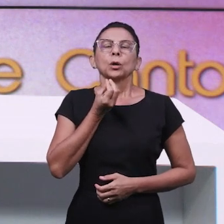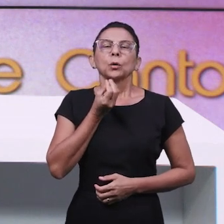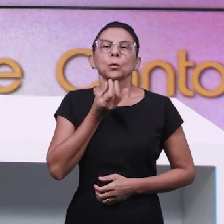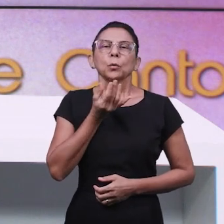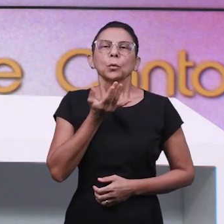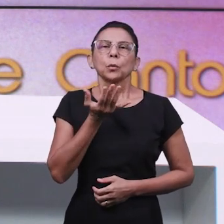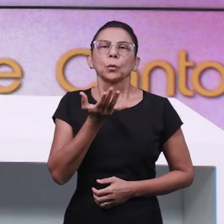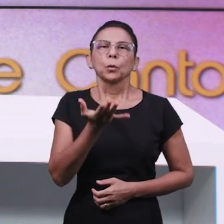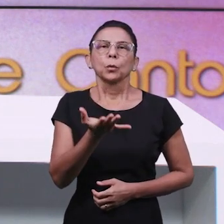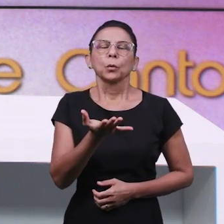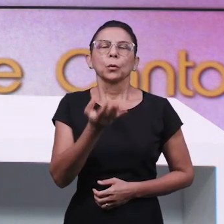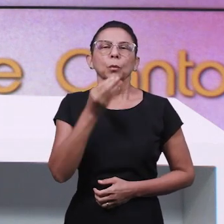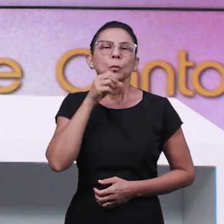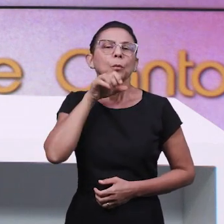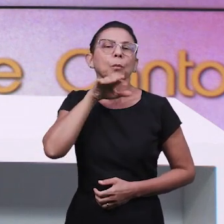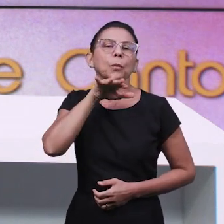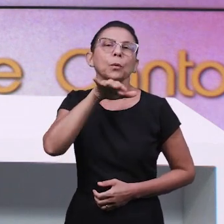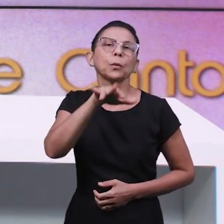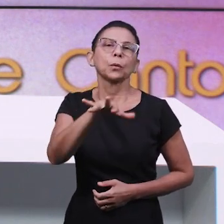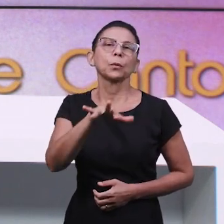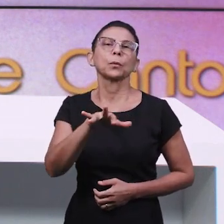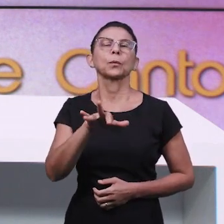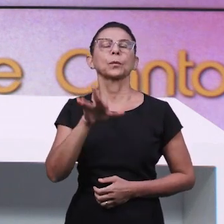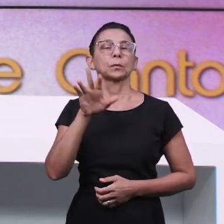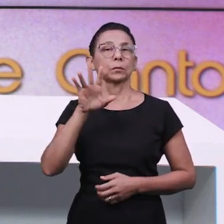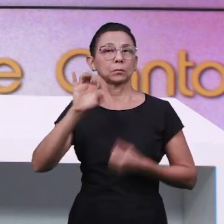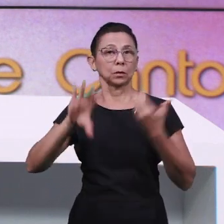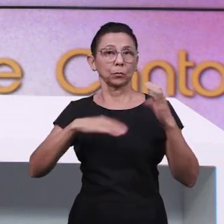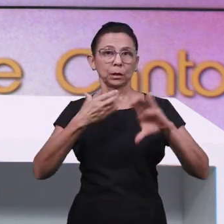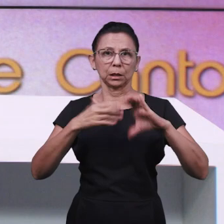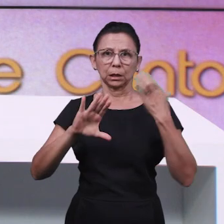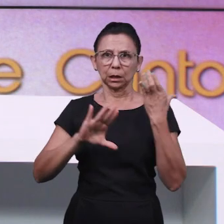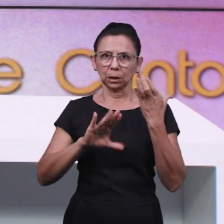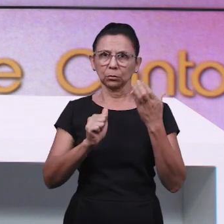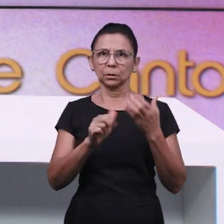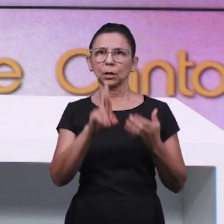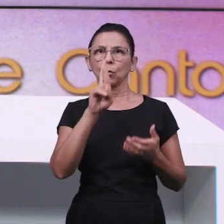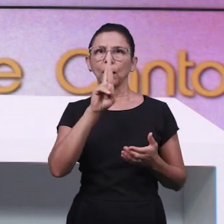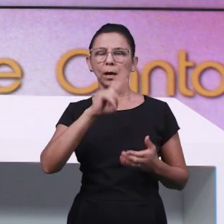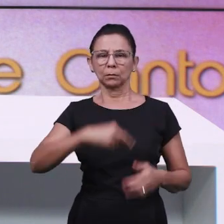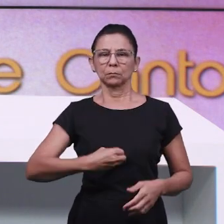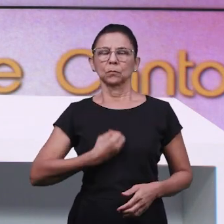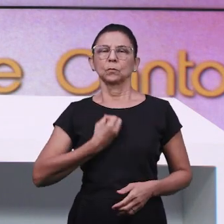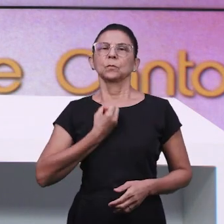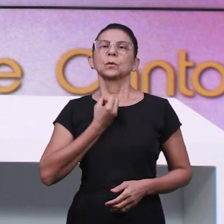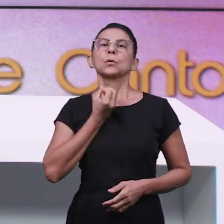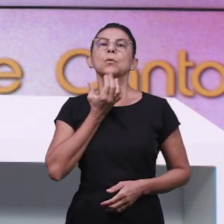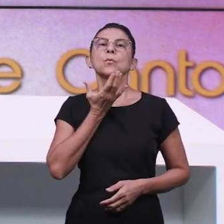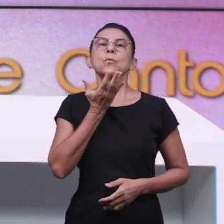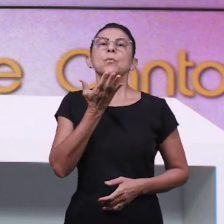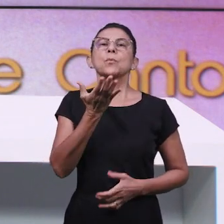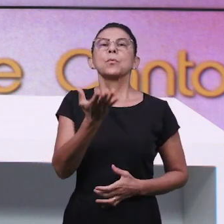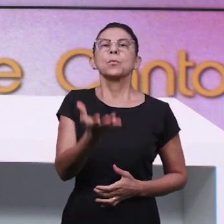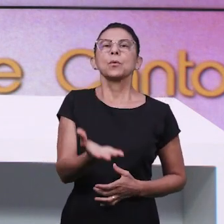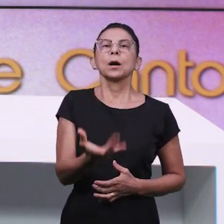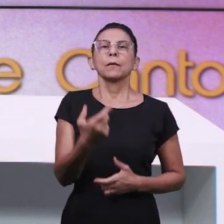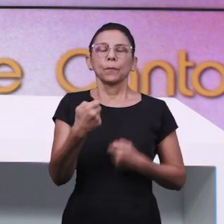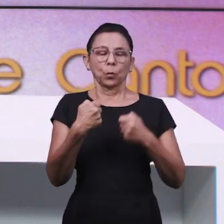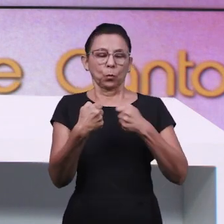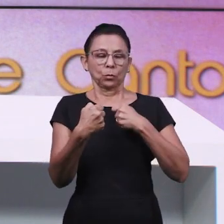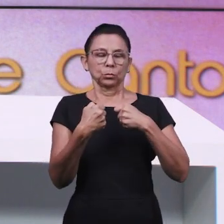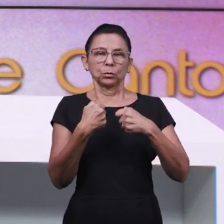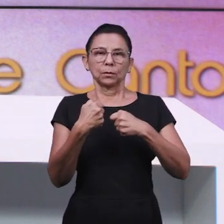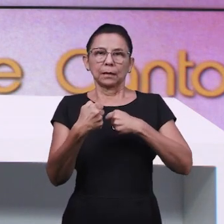momento do canto. No momento em que estamos cantando, existe ar saindo, mas o que nós fazemos é controlar